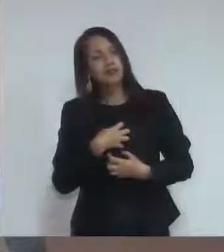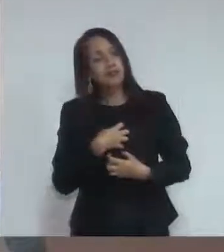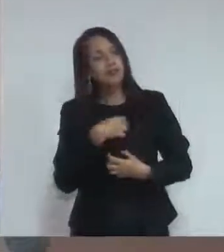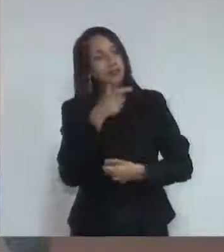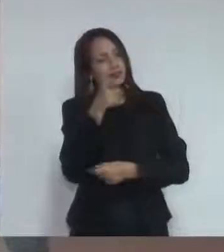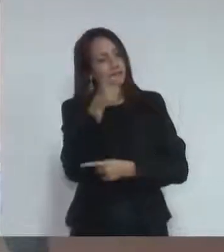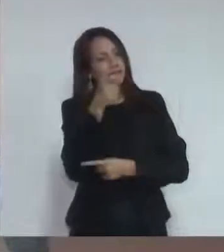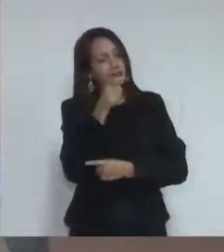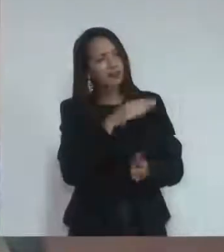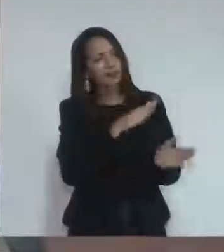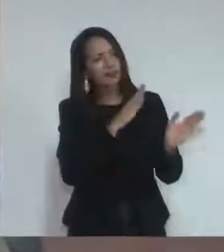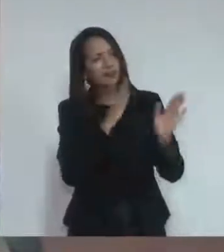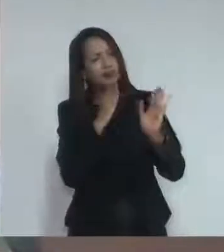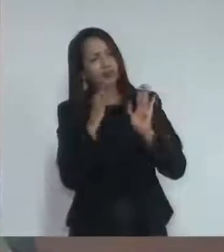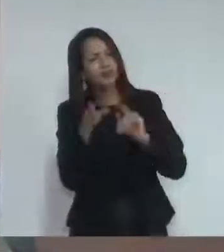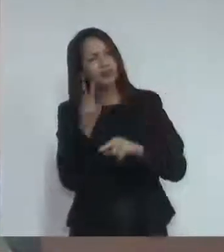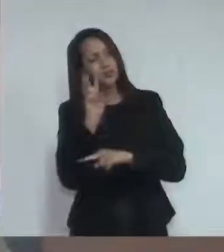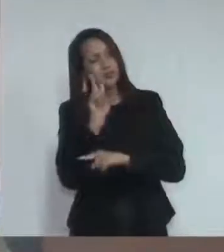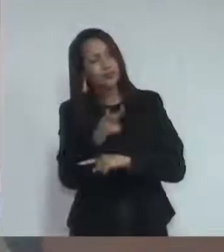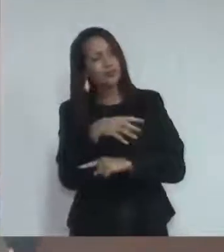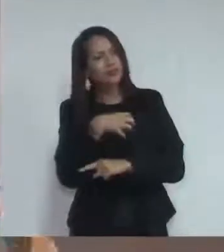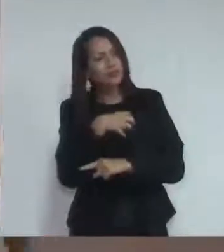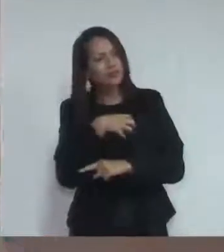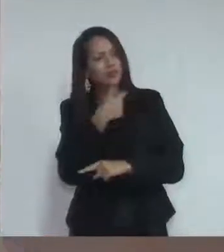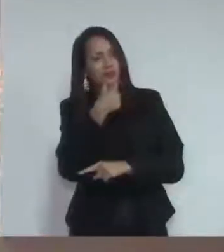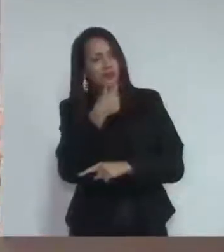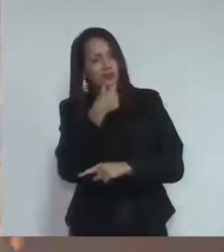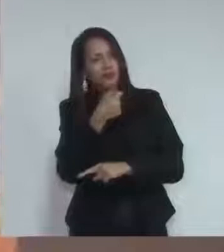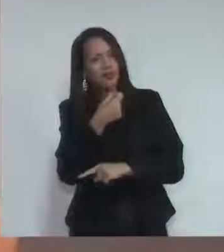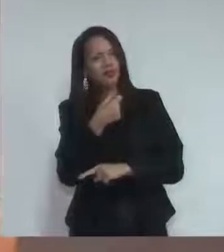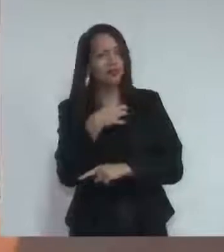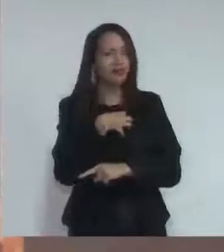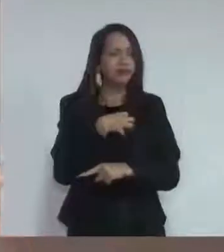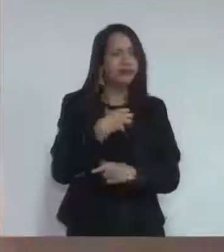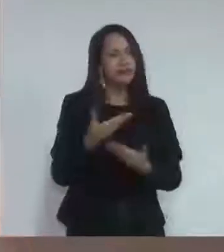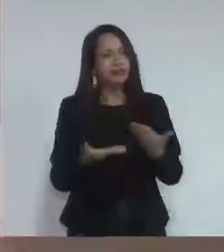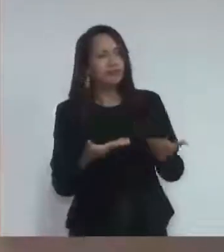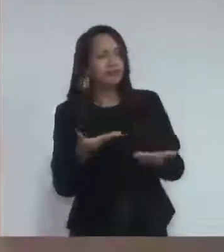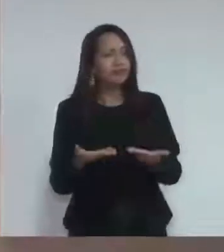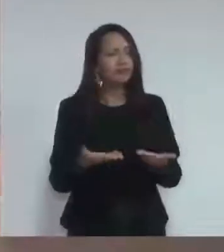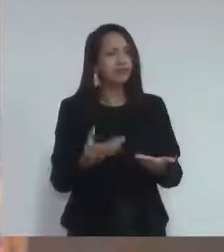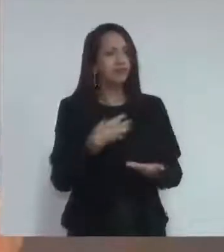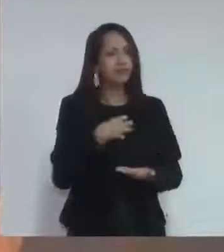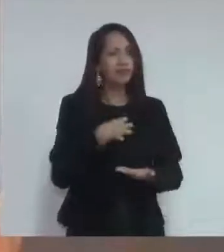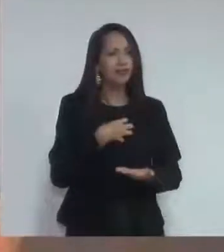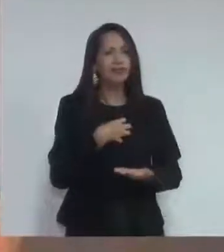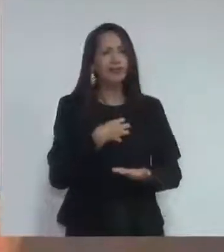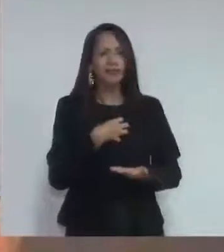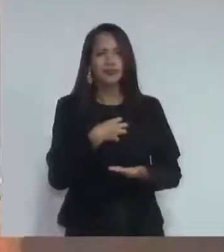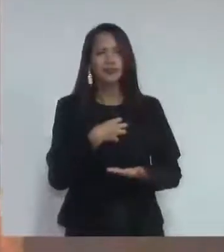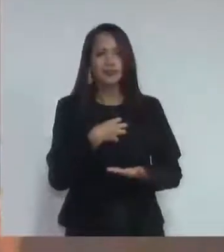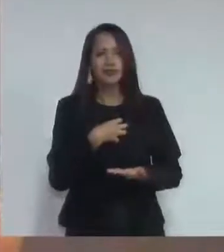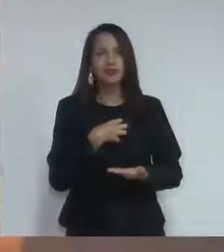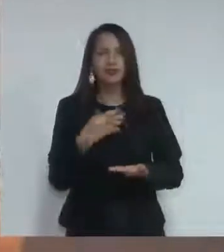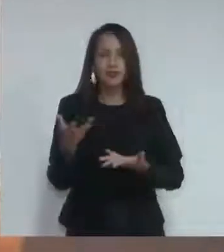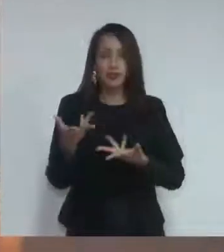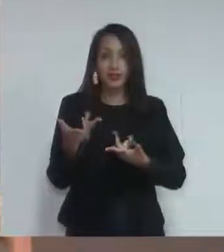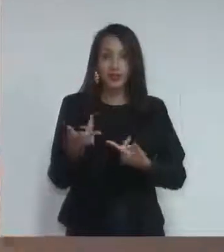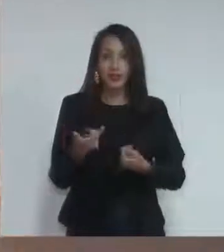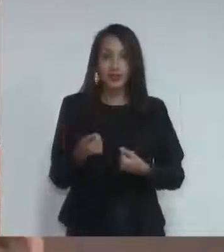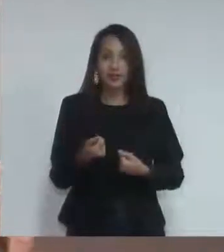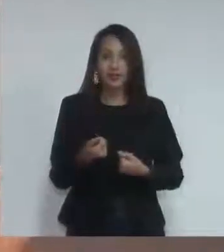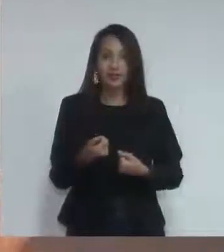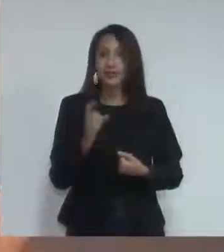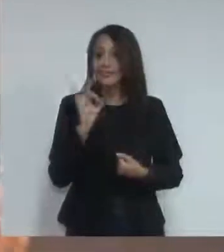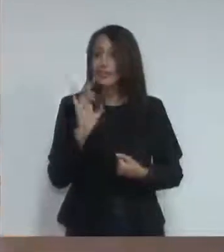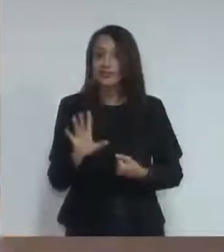né, a maneira como o menino se portou. Ele se sentiu, de fato, acolhido na casa por um